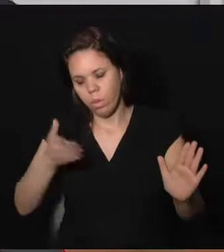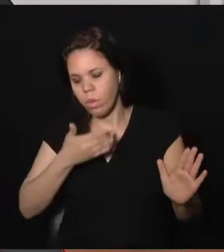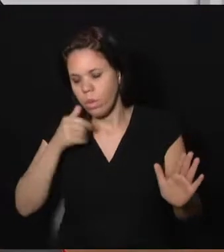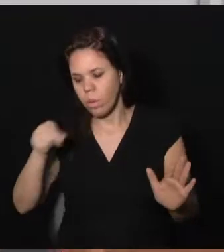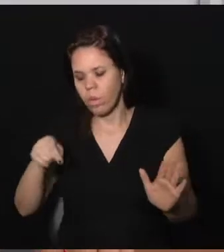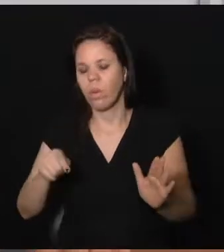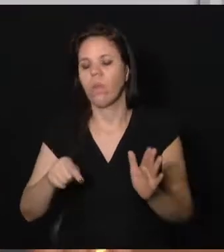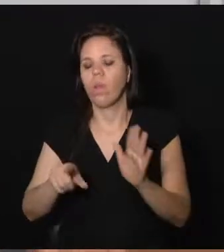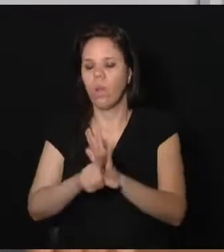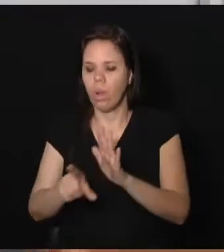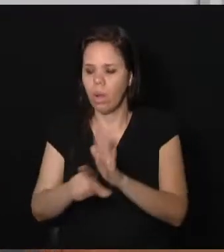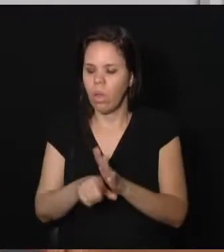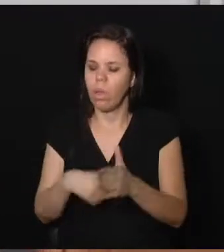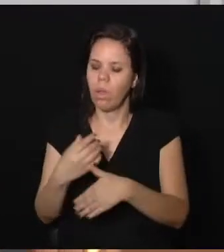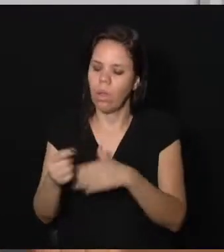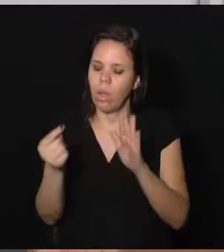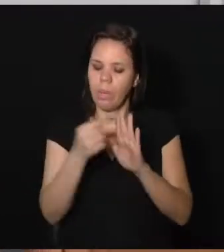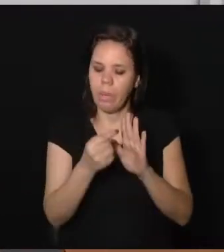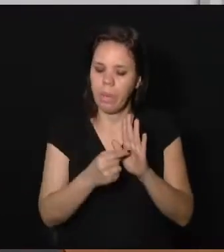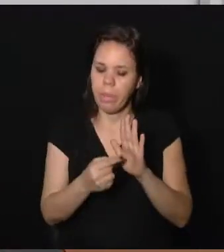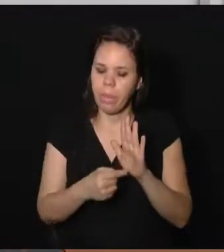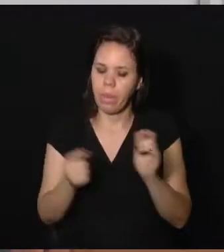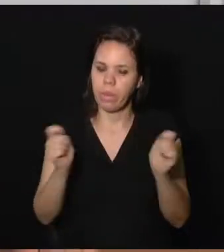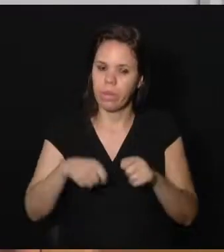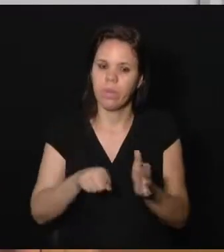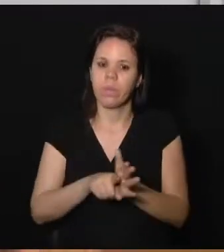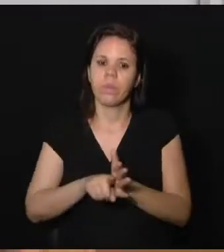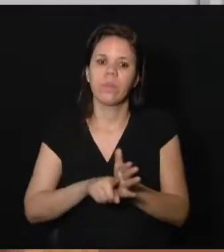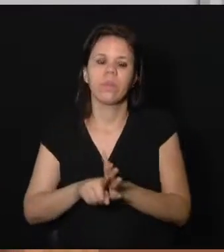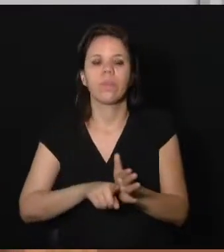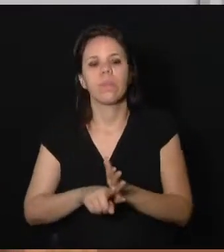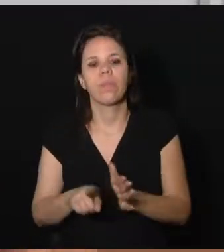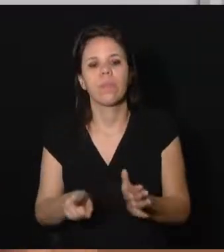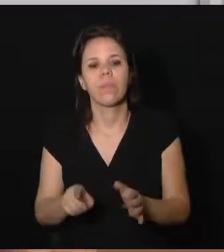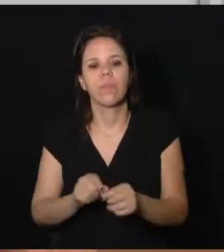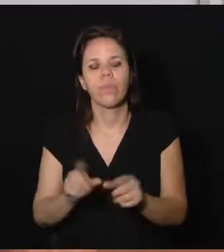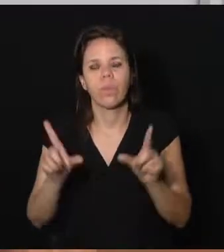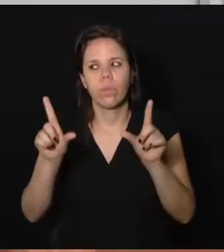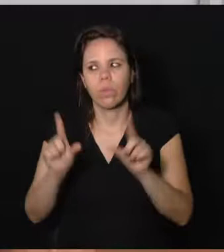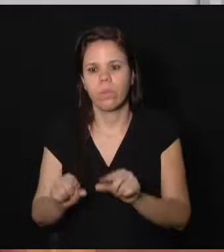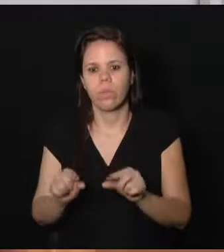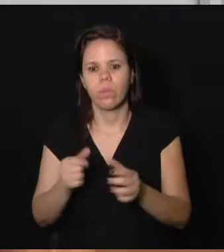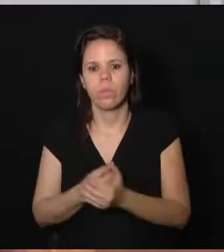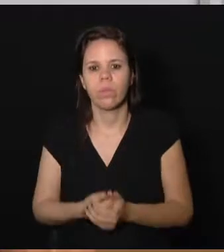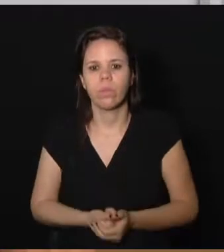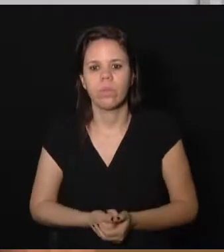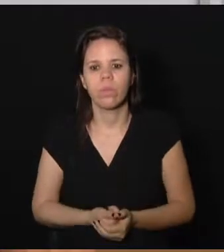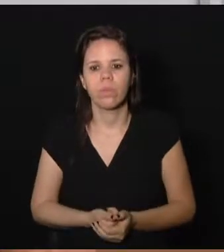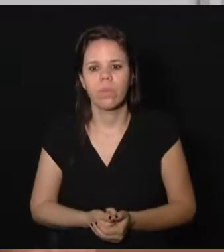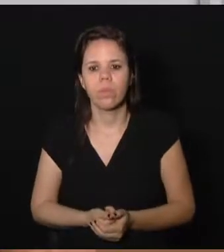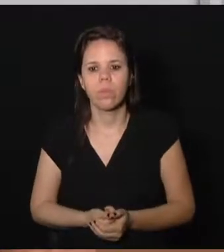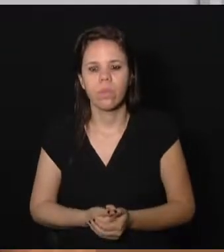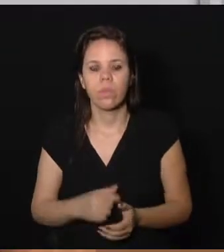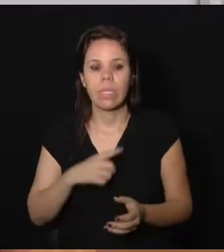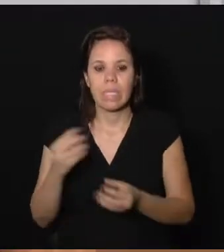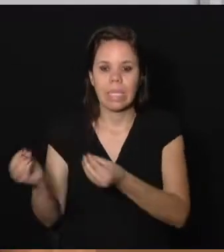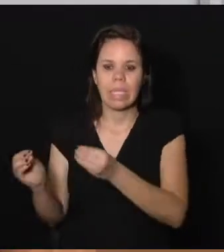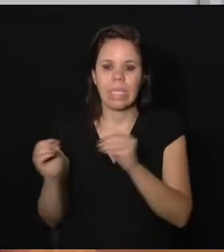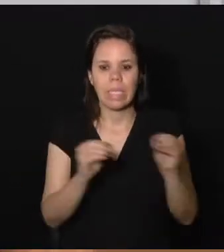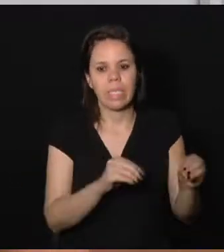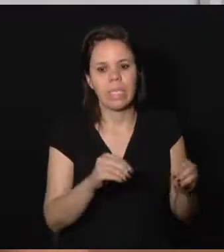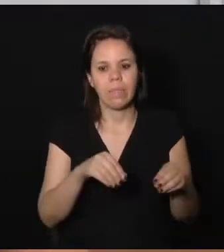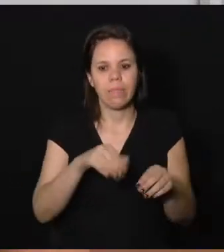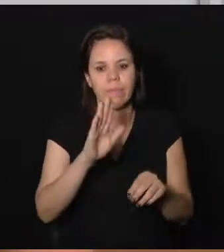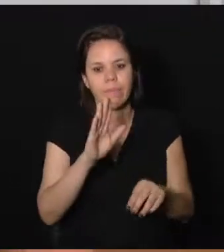nesse aspecto, vamos melhorar, vamos estudar a possibilidade de uma redução para trazer mais empresas e